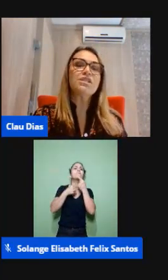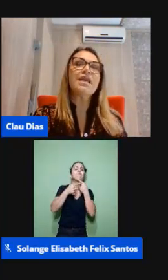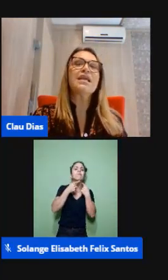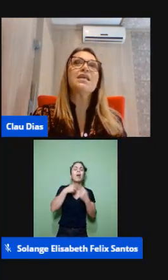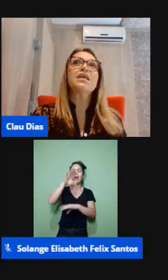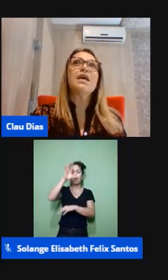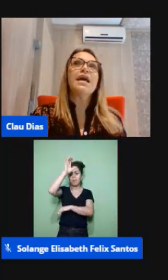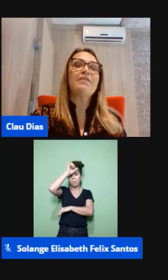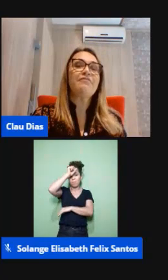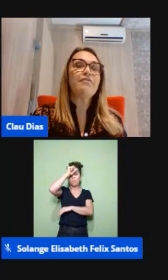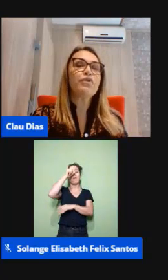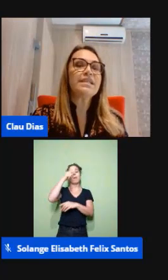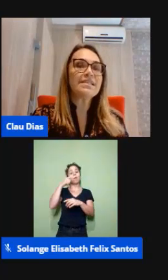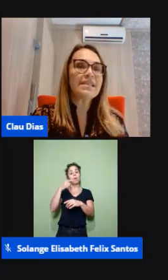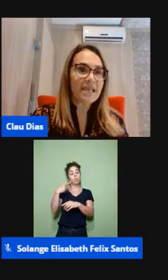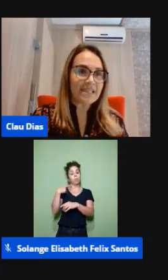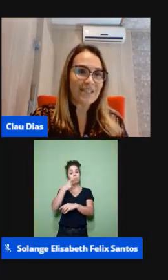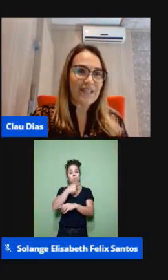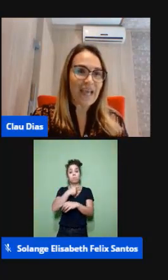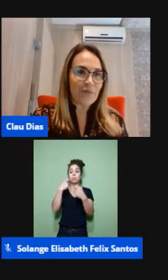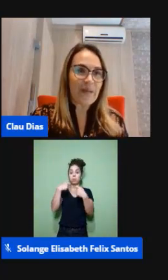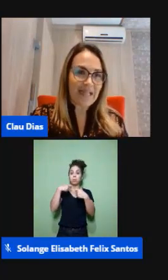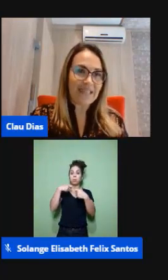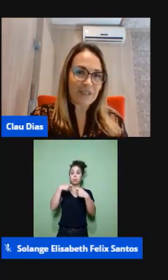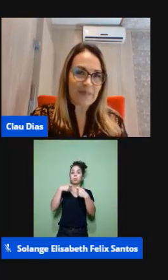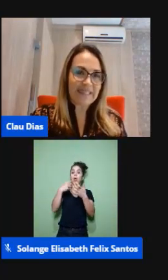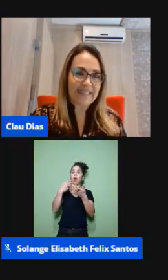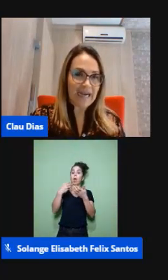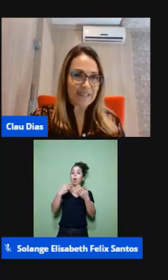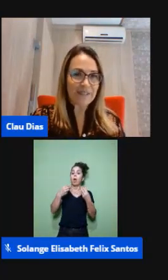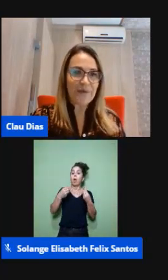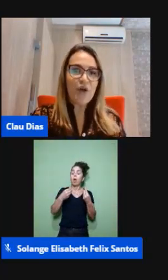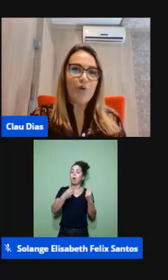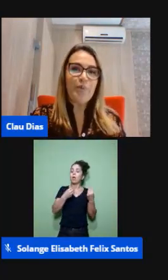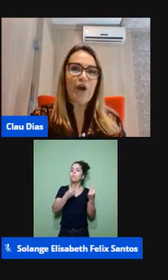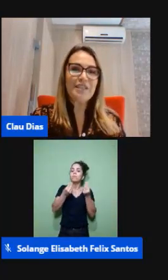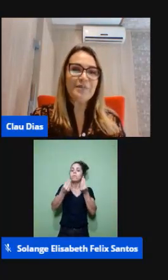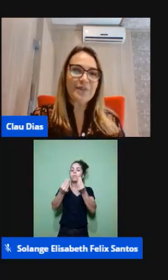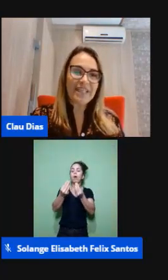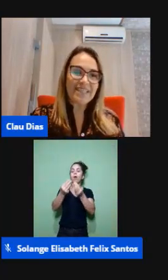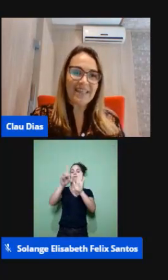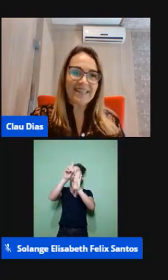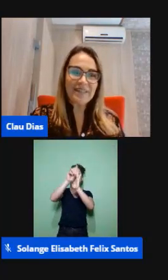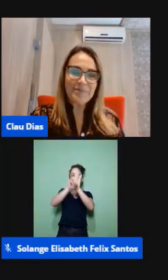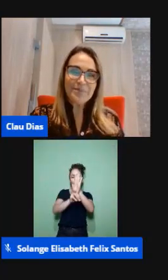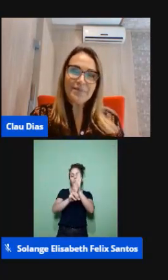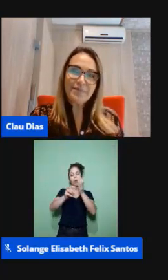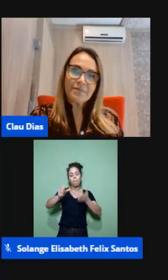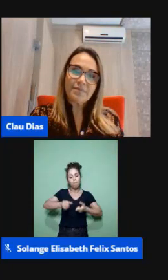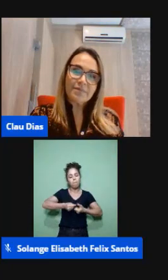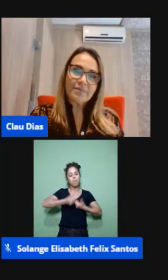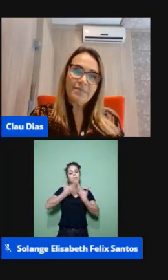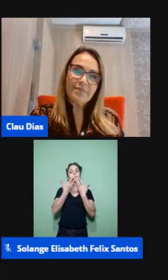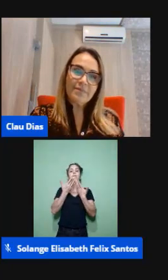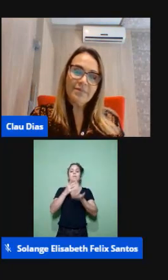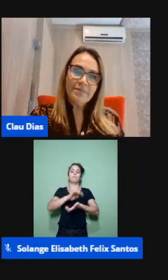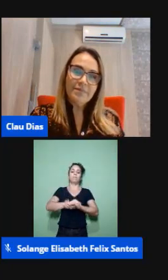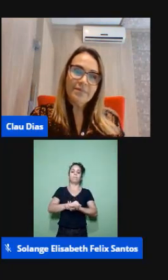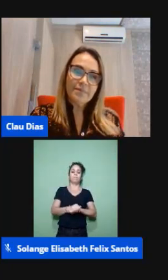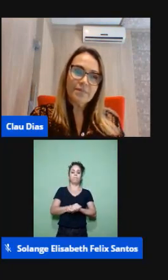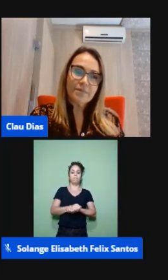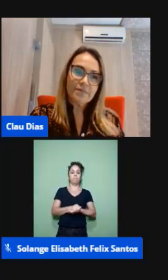A gente tem que favorecer esse direito para ela de expressar-se. O próximo, por gentileza.